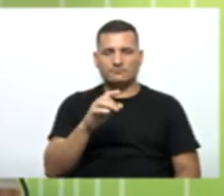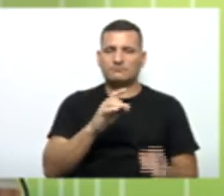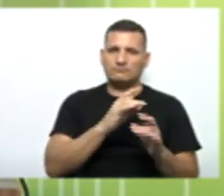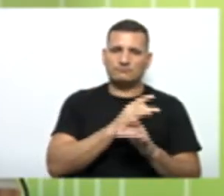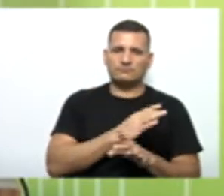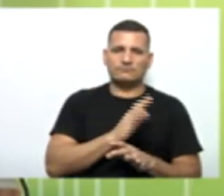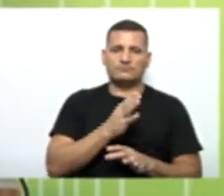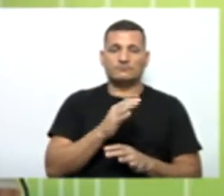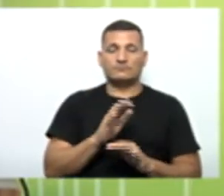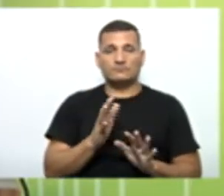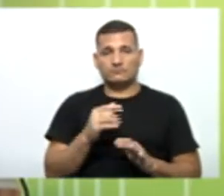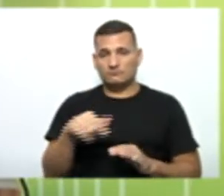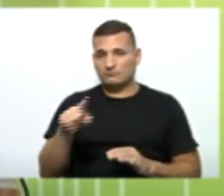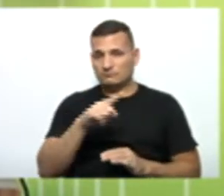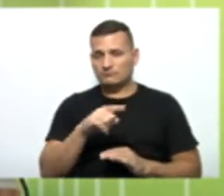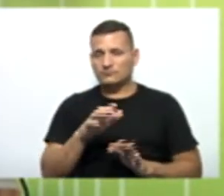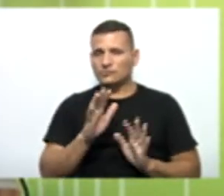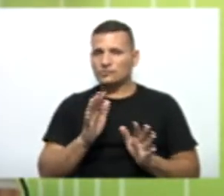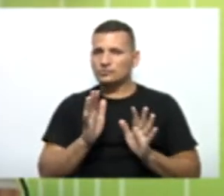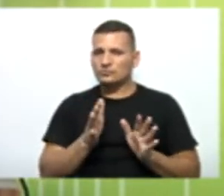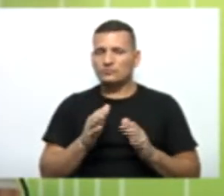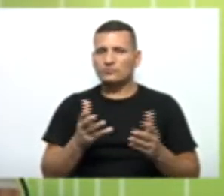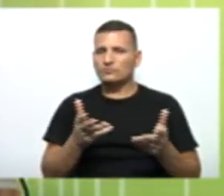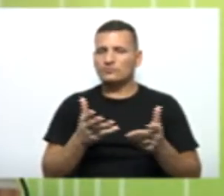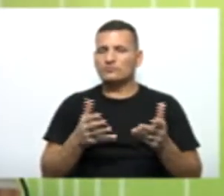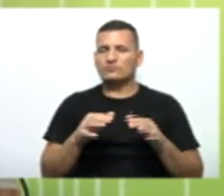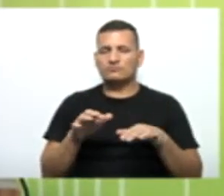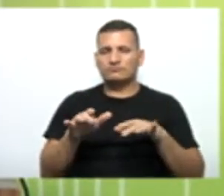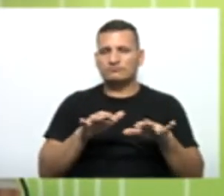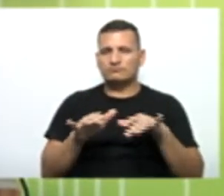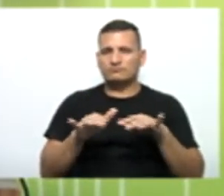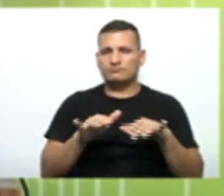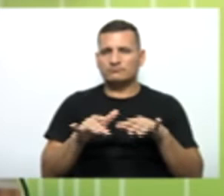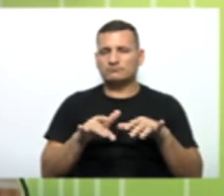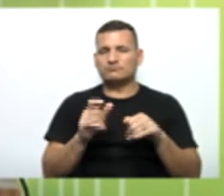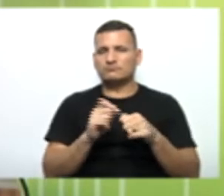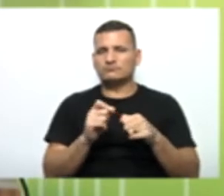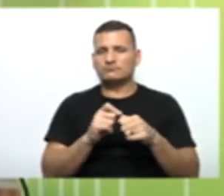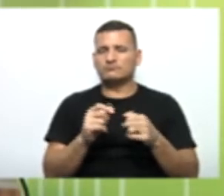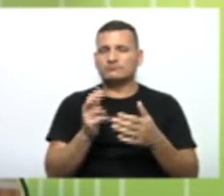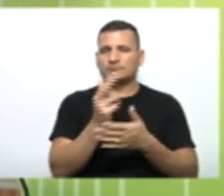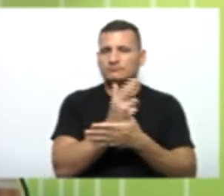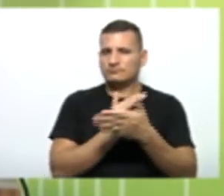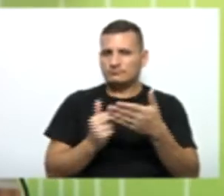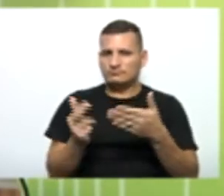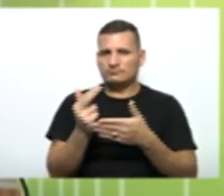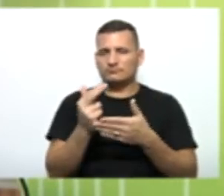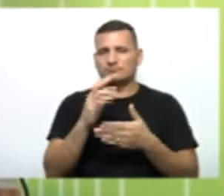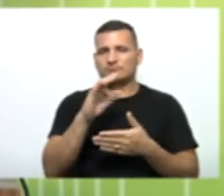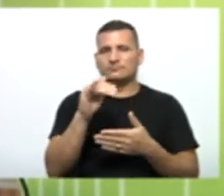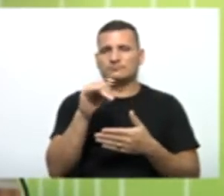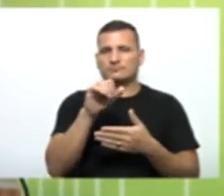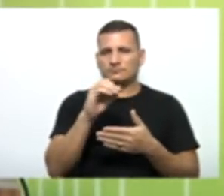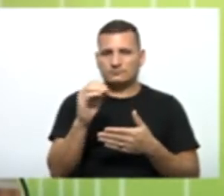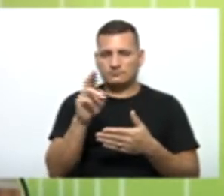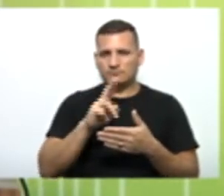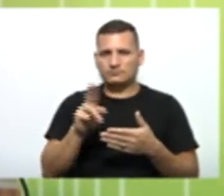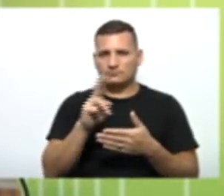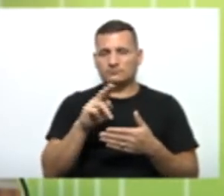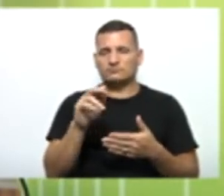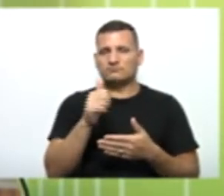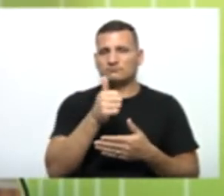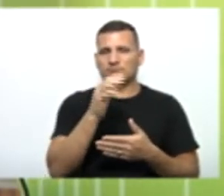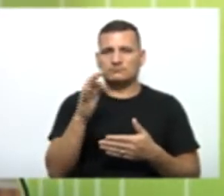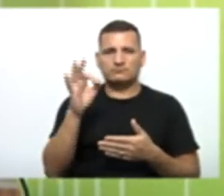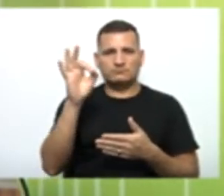Vocês estão prontos, pessoal, para criar um caso de uso 100%. Ah, Luiz, qual é